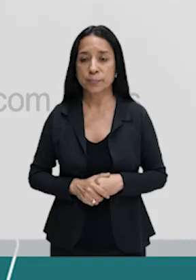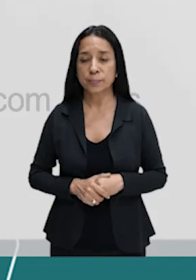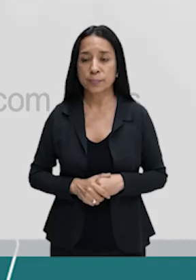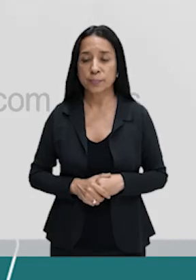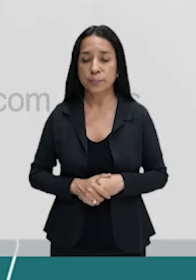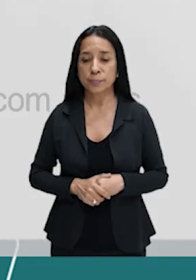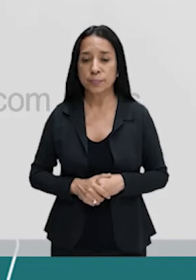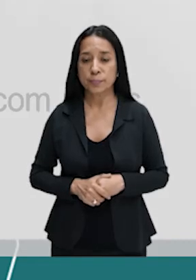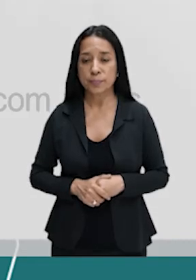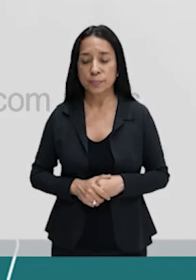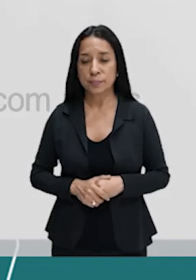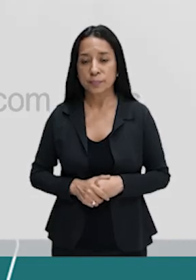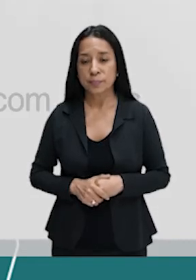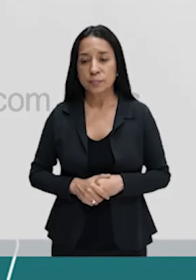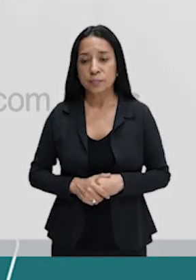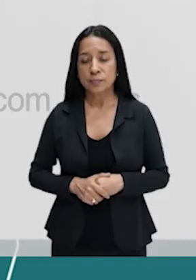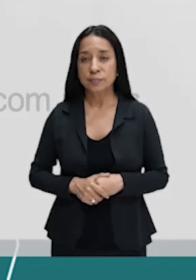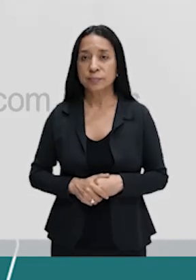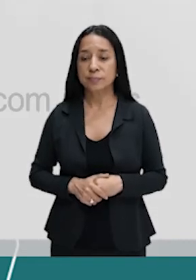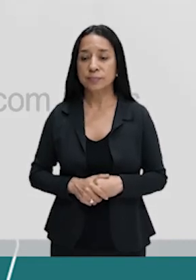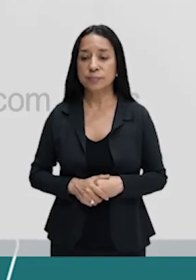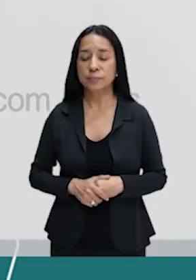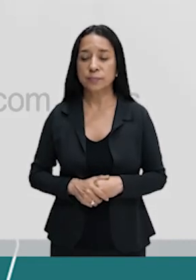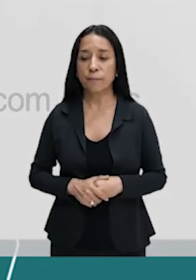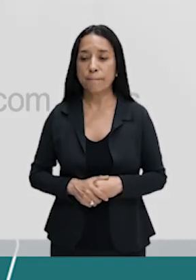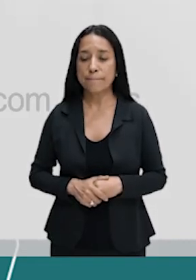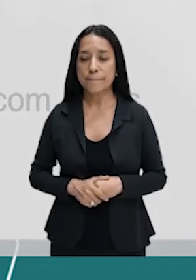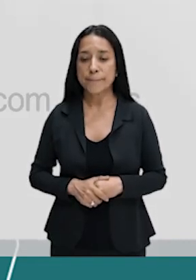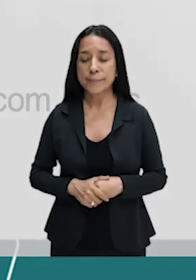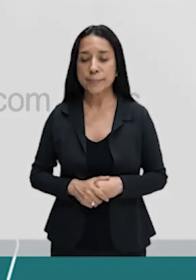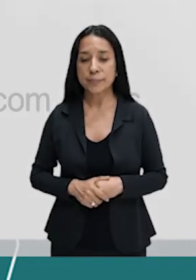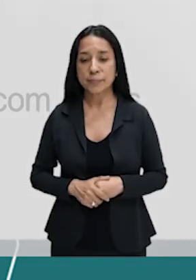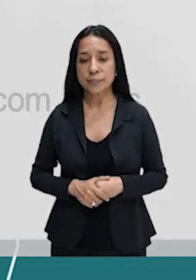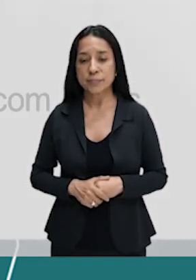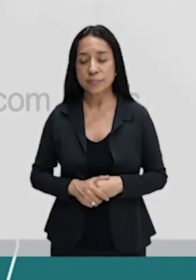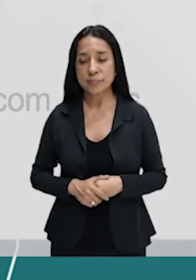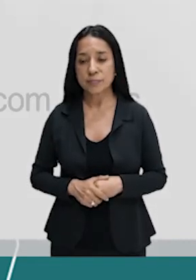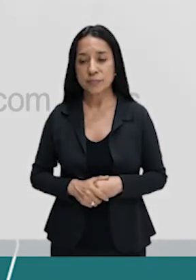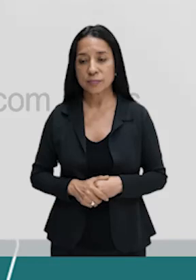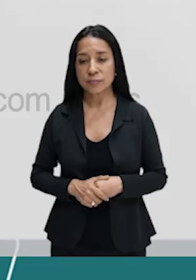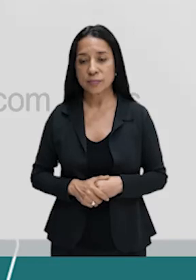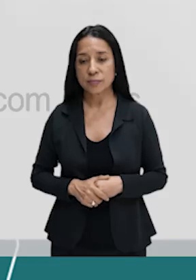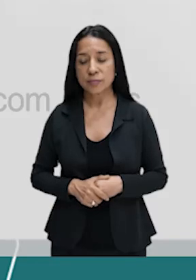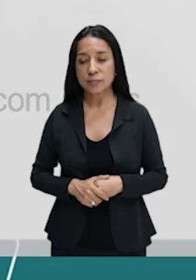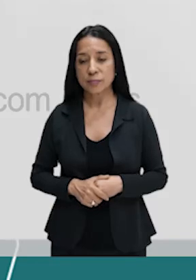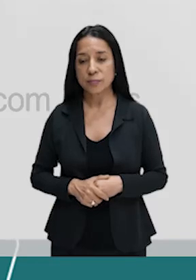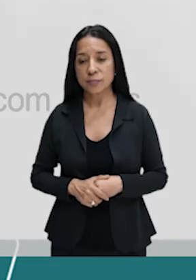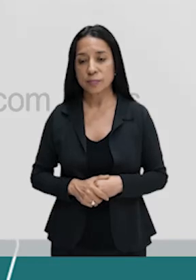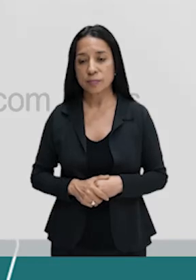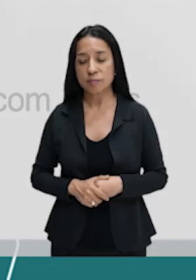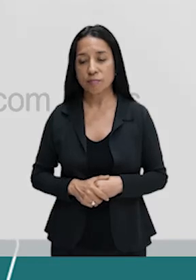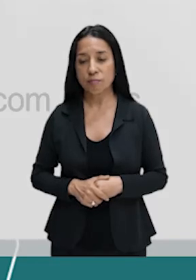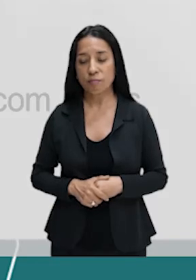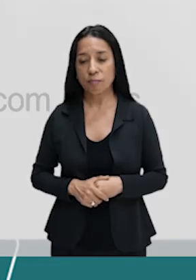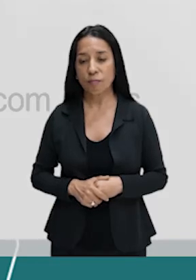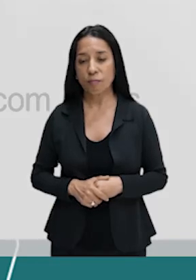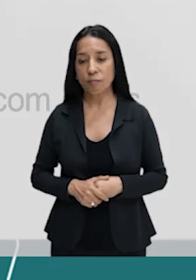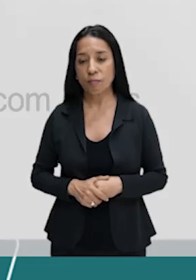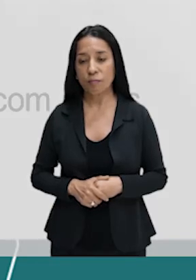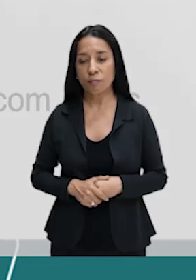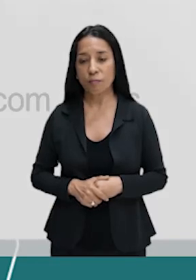él come, nosotros comemos, vosotros coméis,